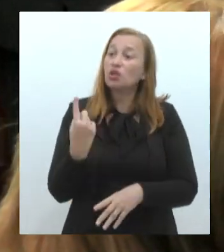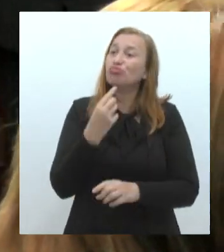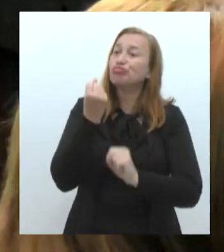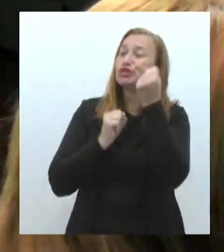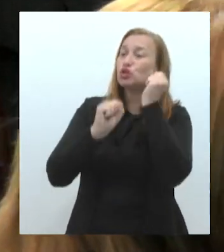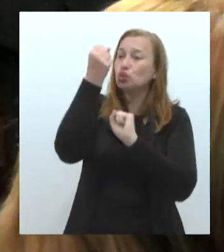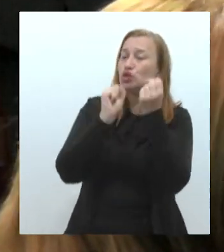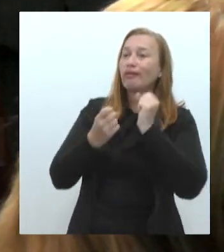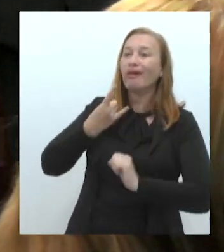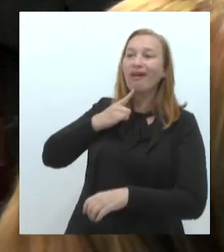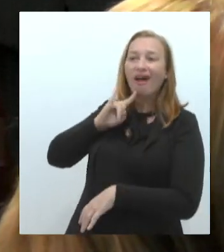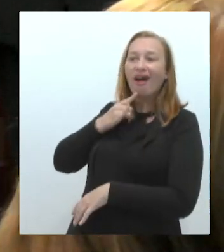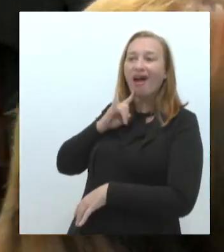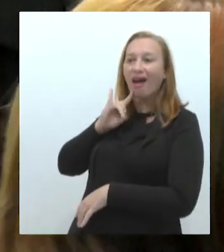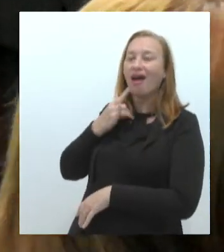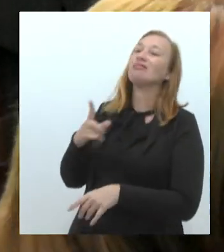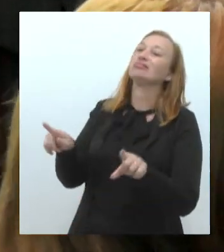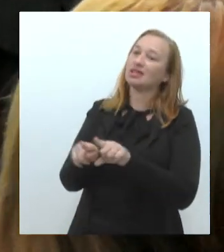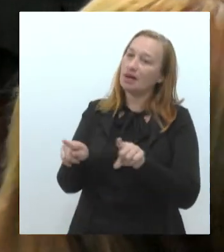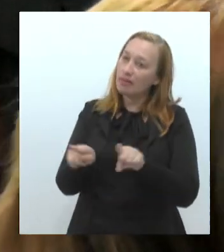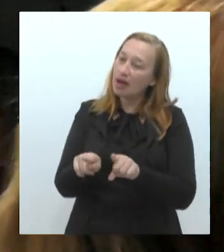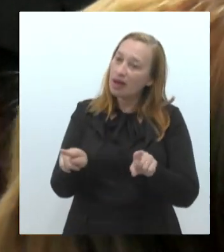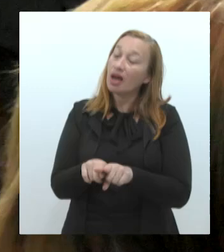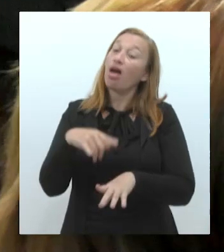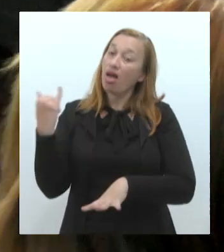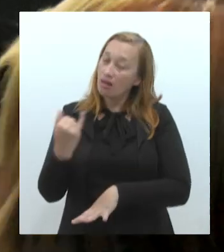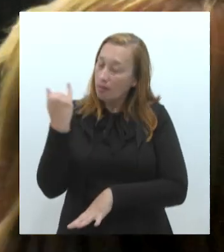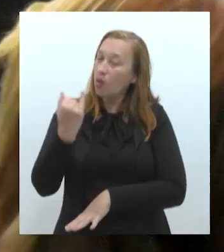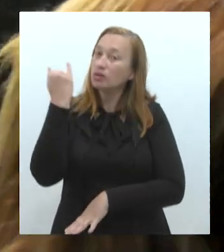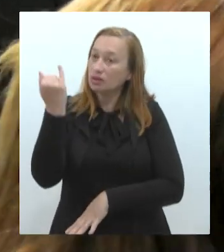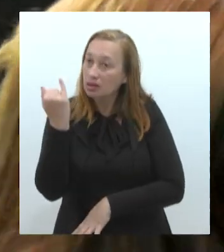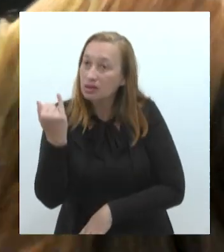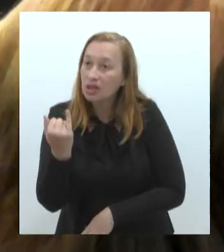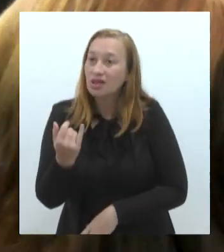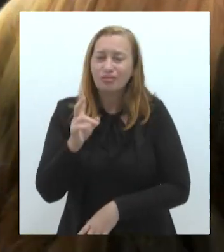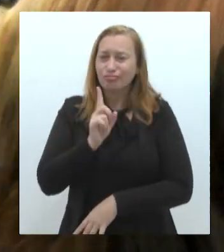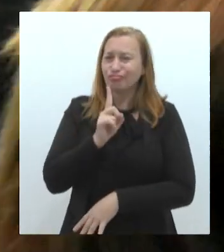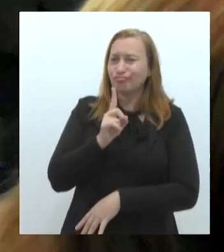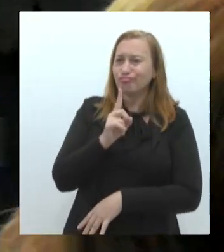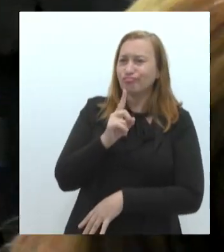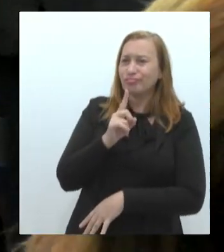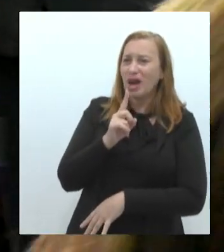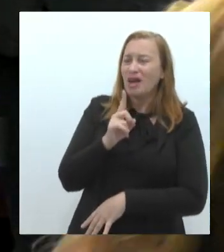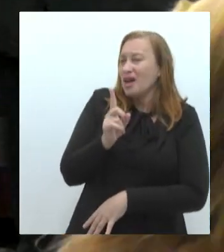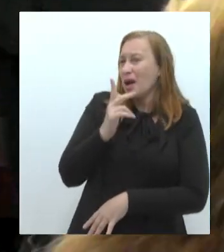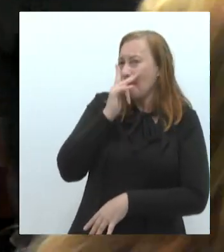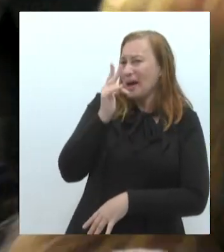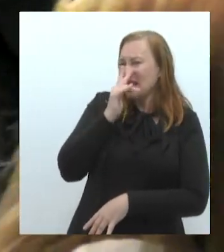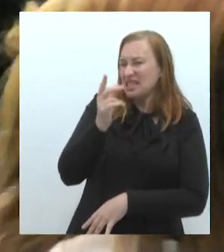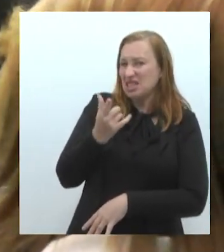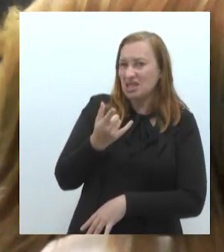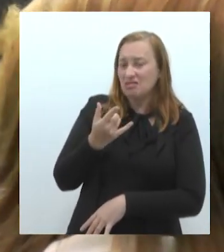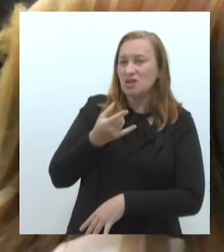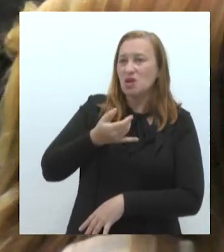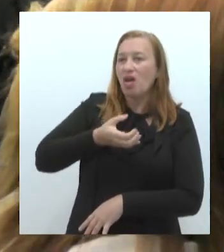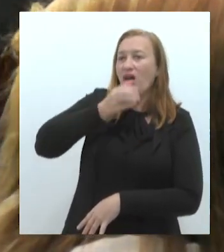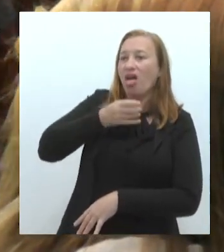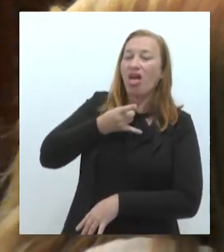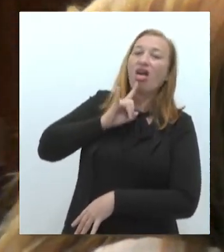de cachaça, que também é muito importante, porque não parece, fica parecendo que ninguém bebe.